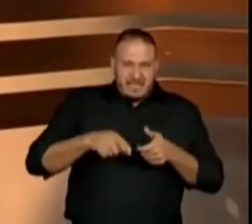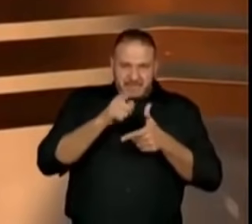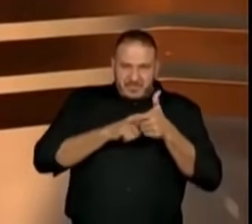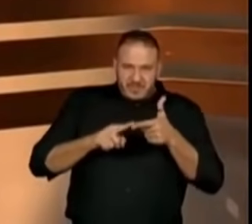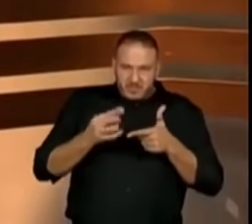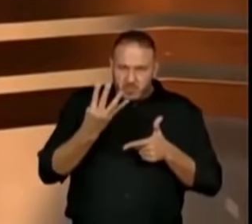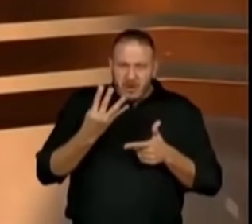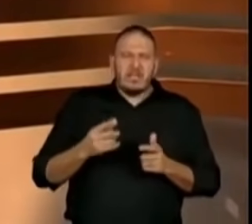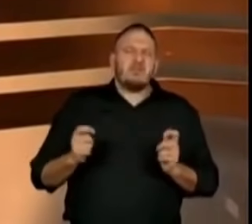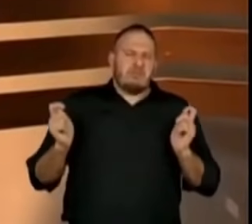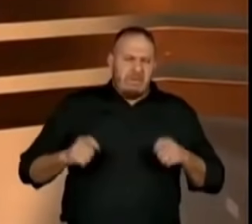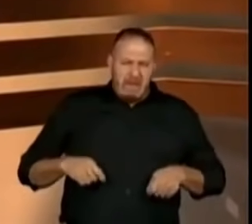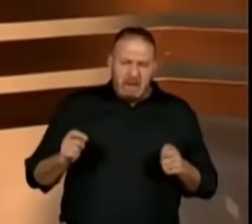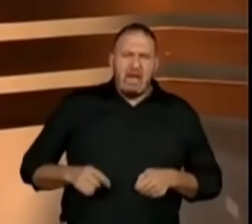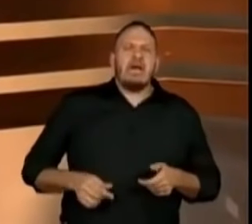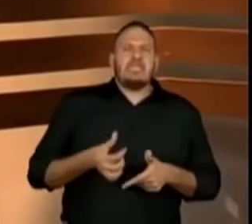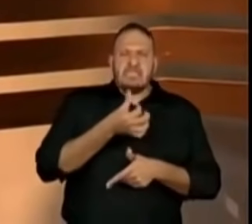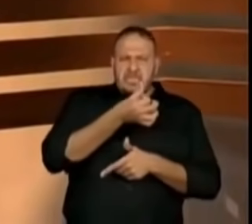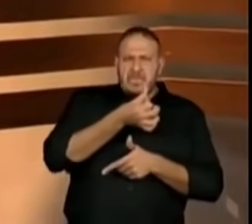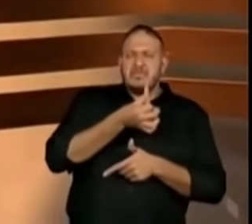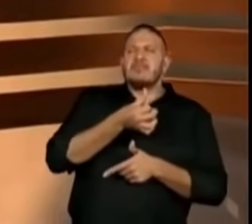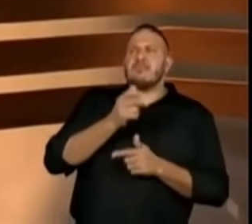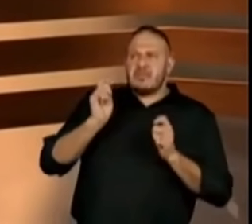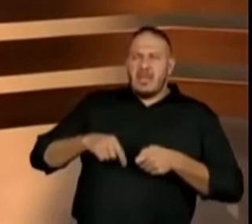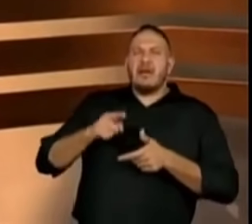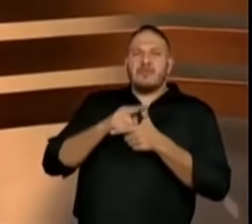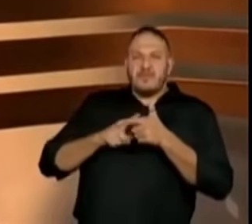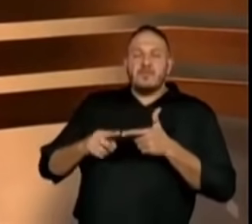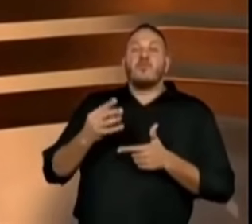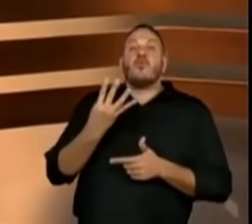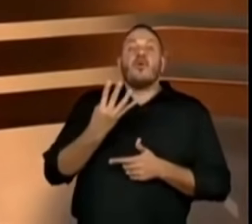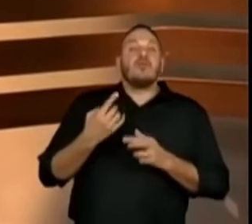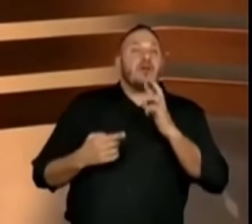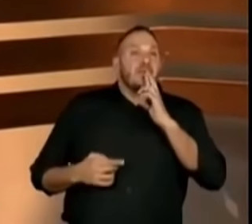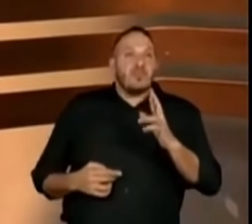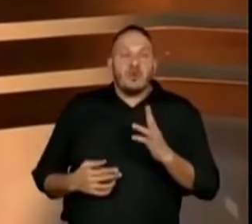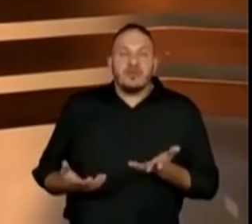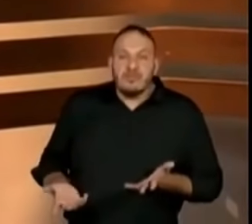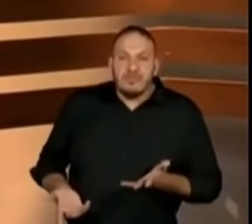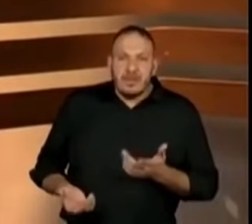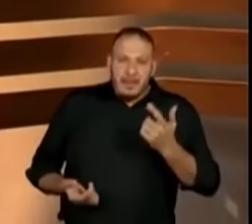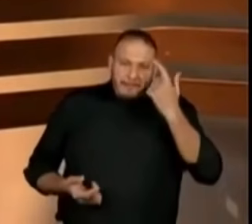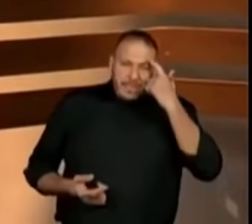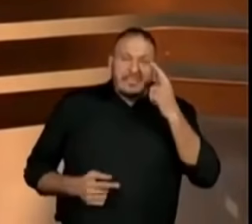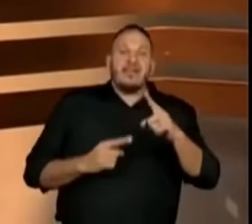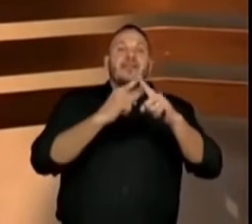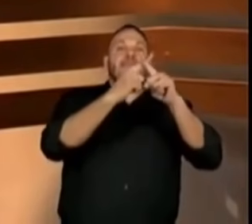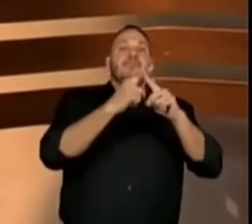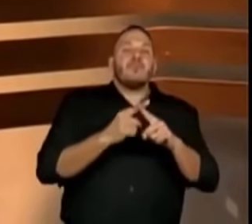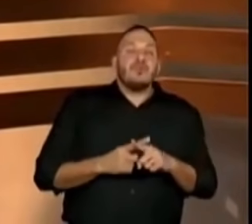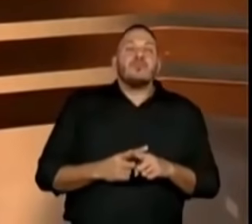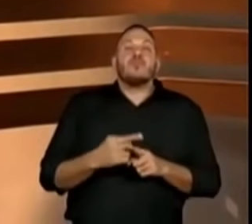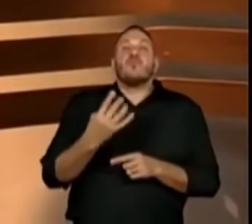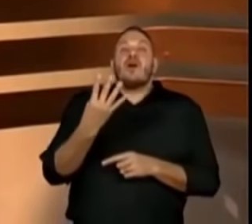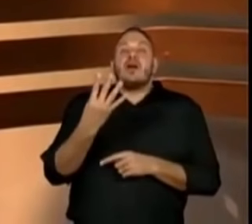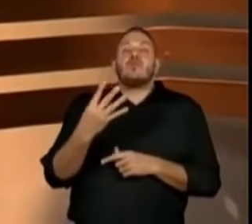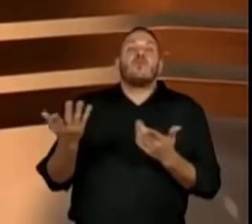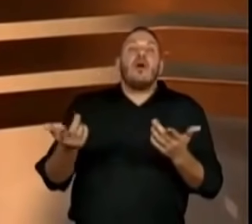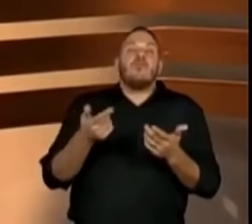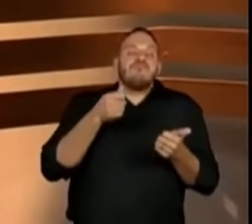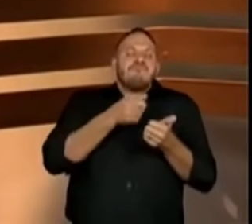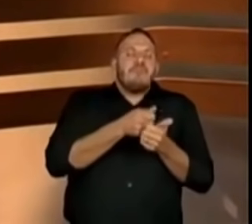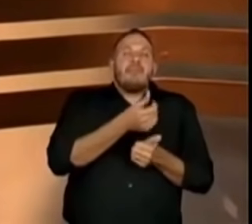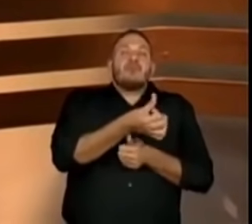4? Dá. 6 é maior, não é? Então, 6 dividido por 4. Então, vamos pensar lá na tabuada do 4, que se aproxima de